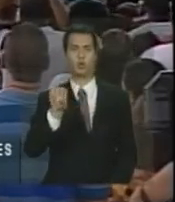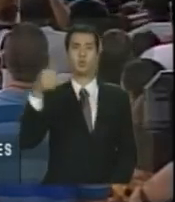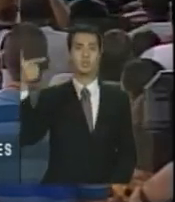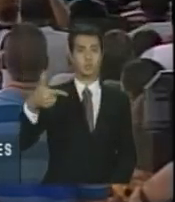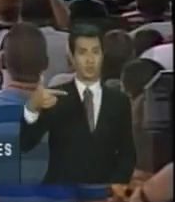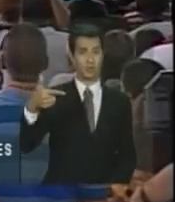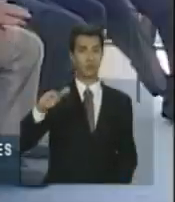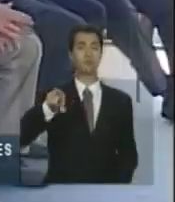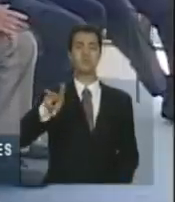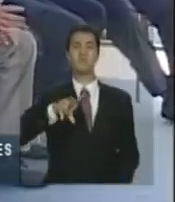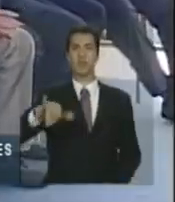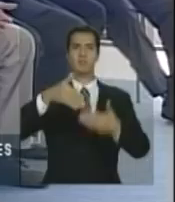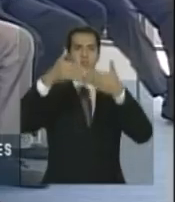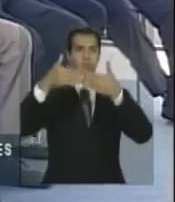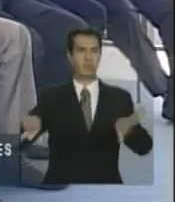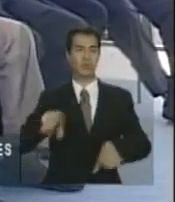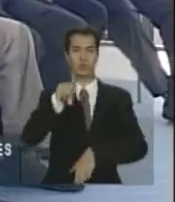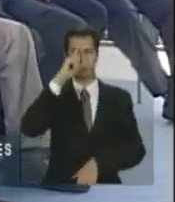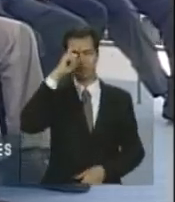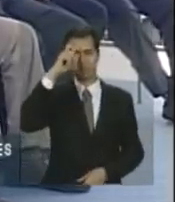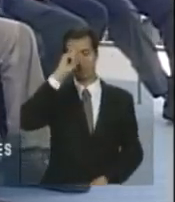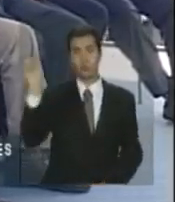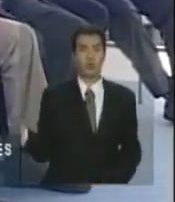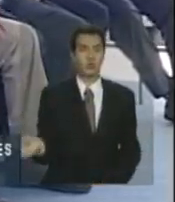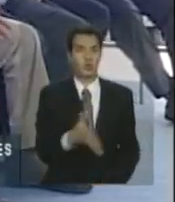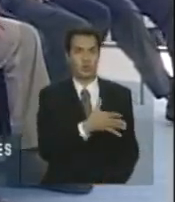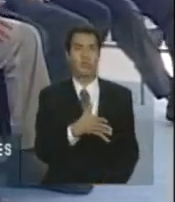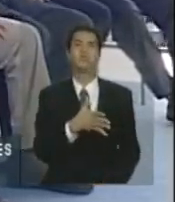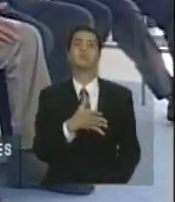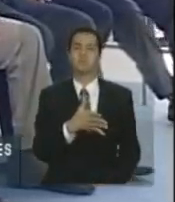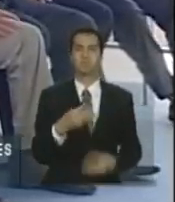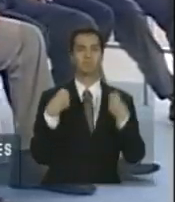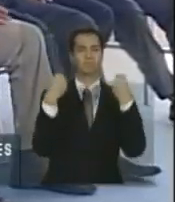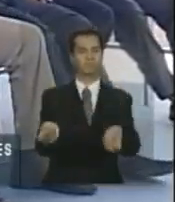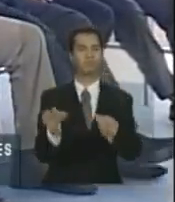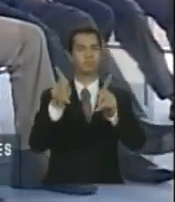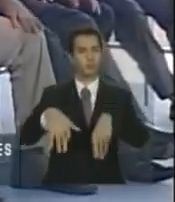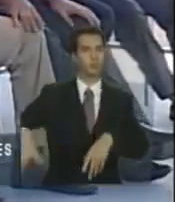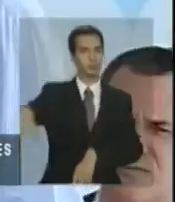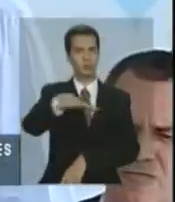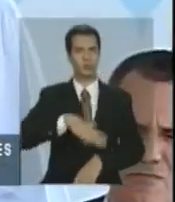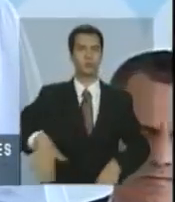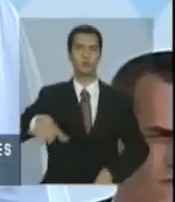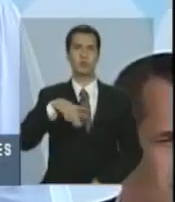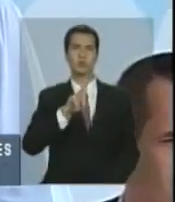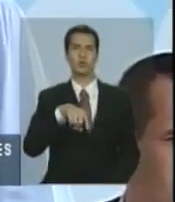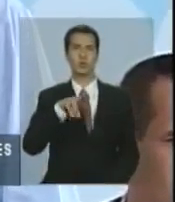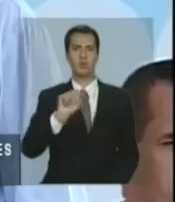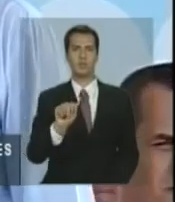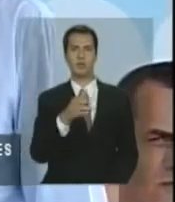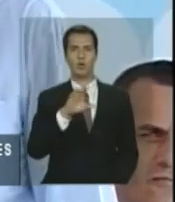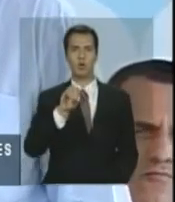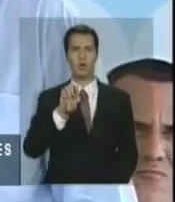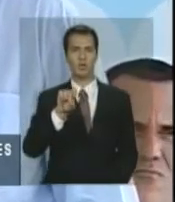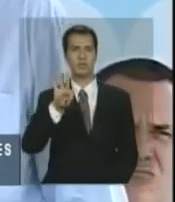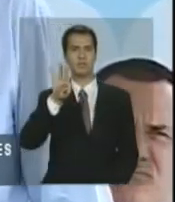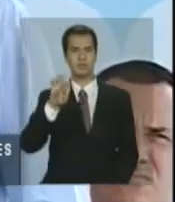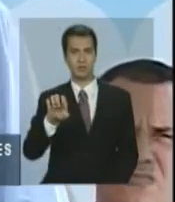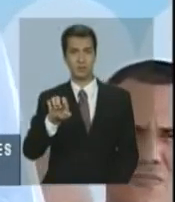o novo Pedro II, o hospital que o Eduardo Paes vai entregar à população da Zona Oeste. O Eduardo